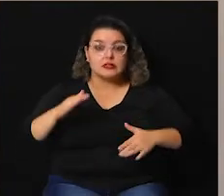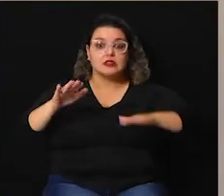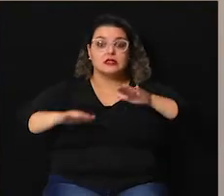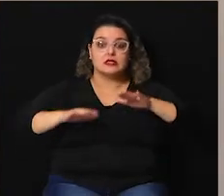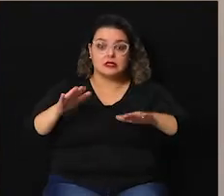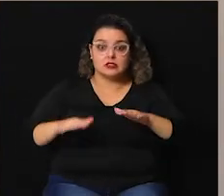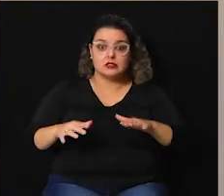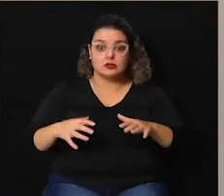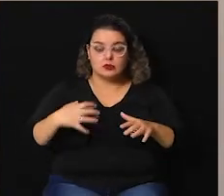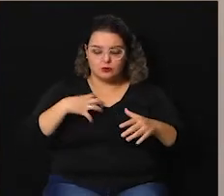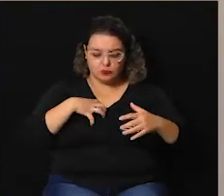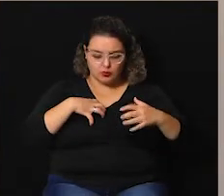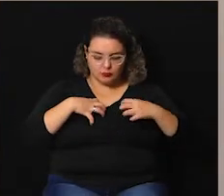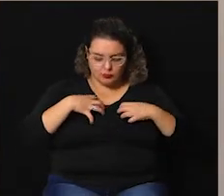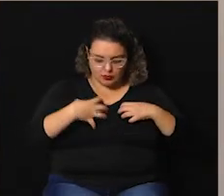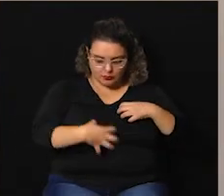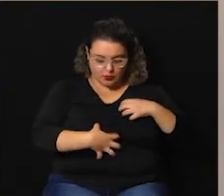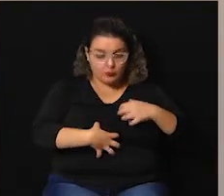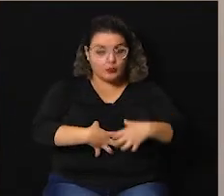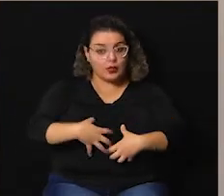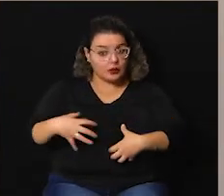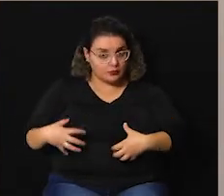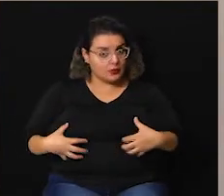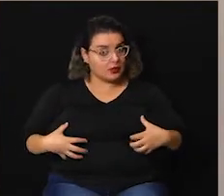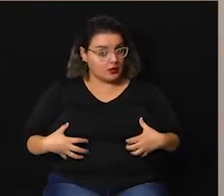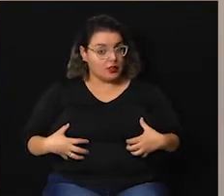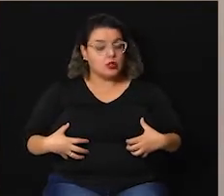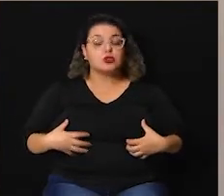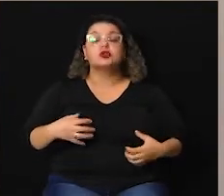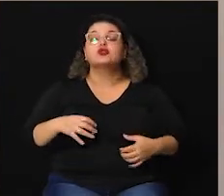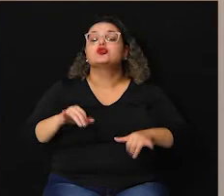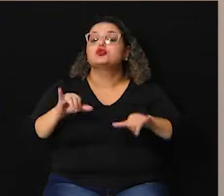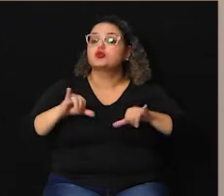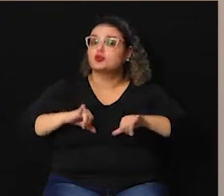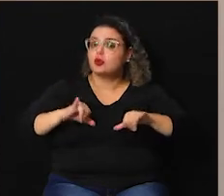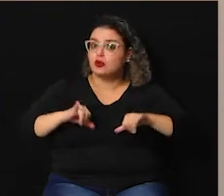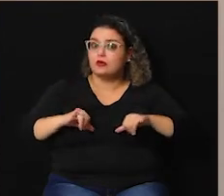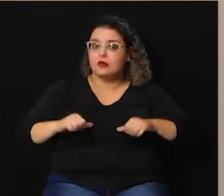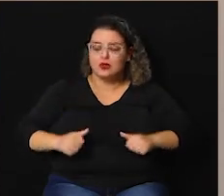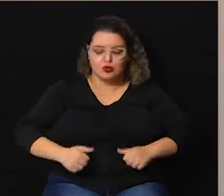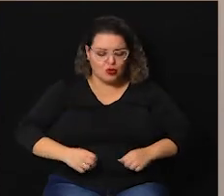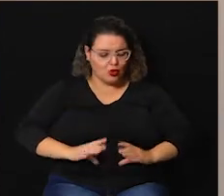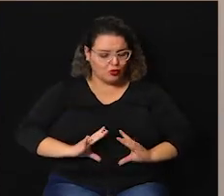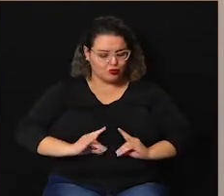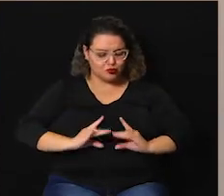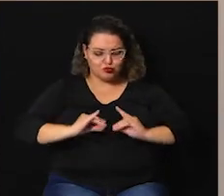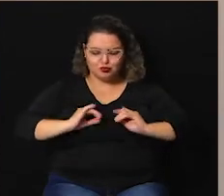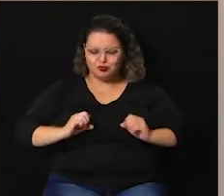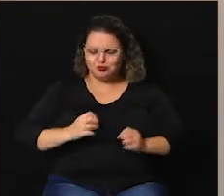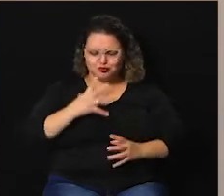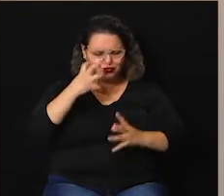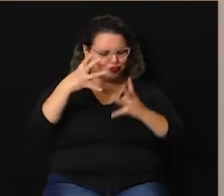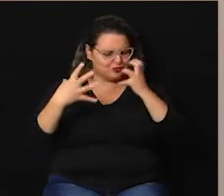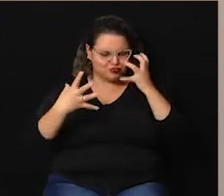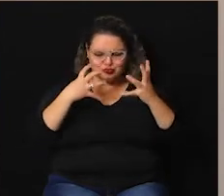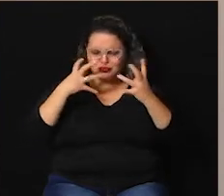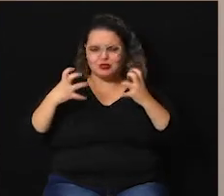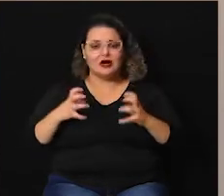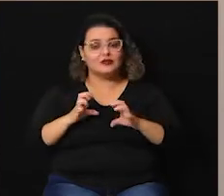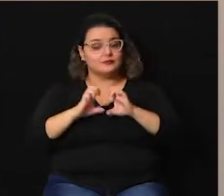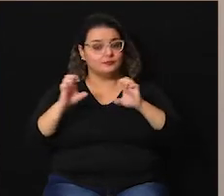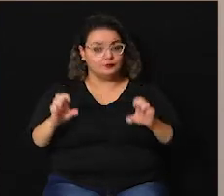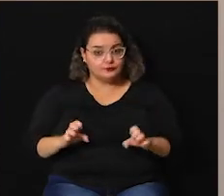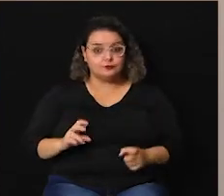vezes alguns órgãos podem sofrer com o impacto da liberação de hormônios de estresse, da estrutura